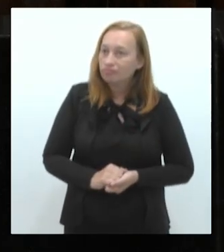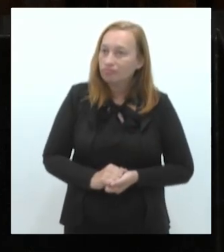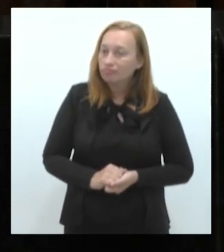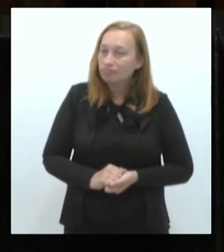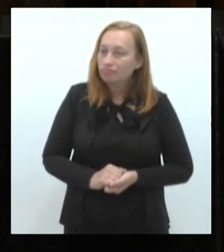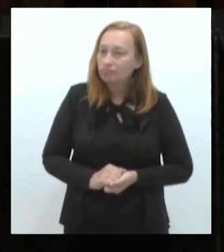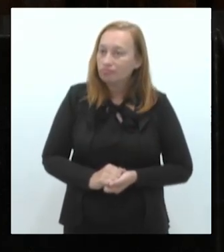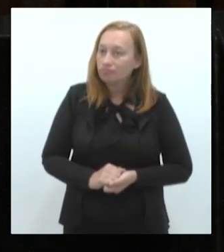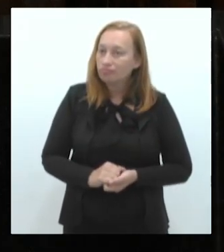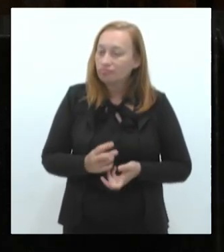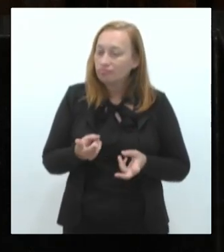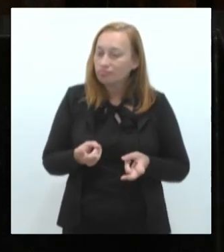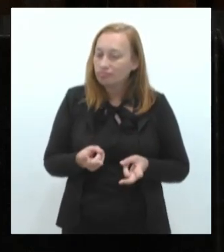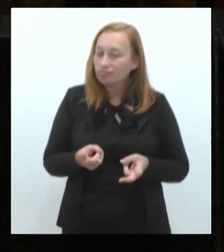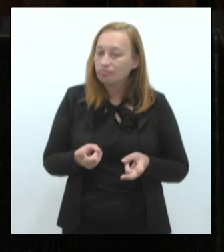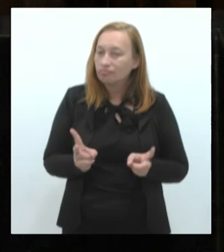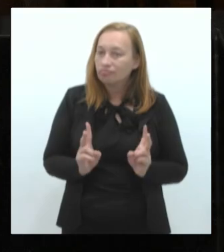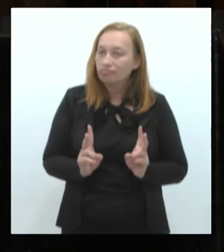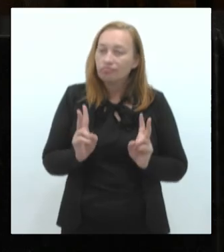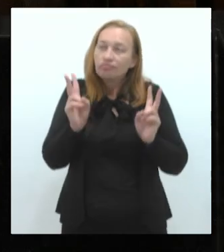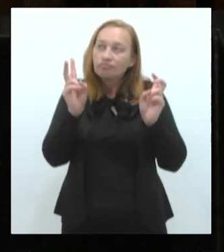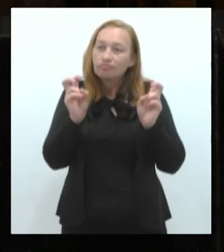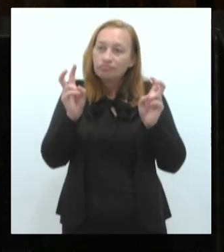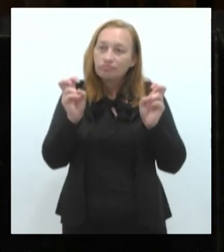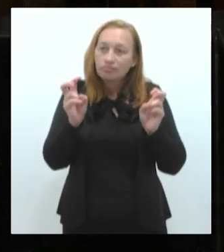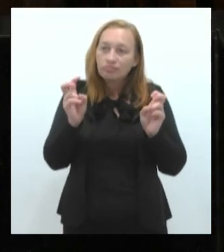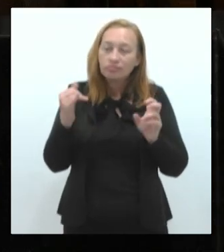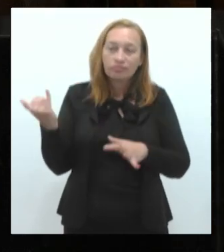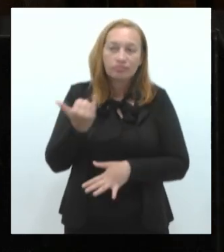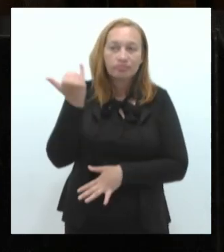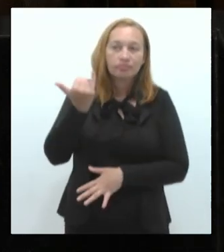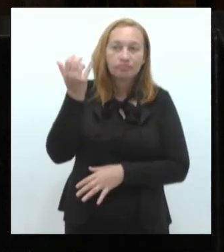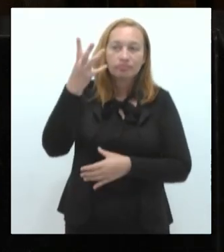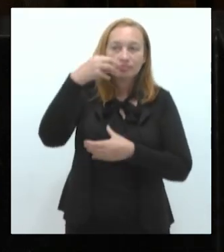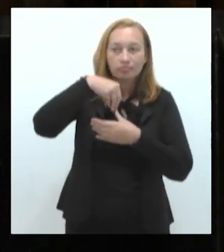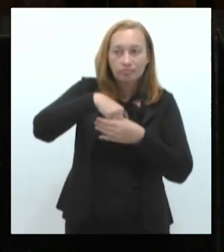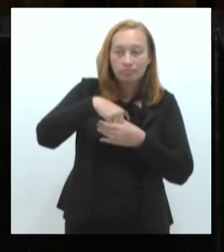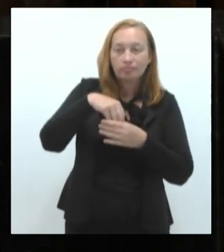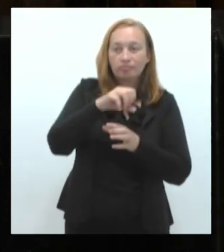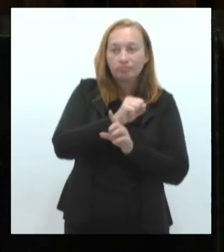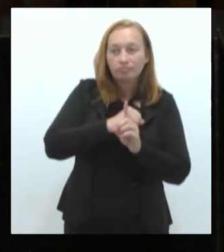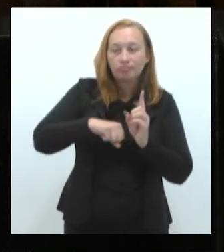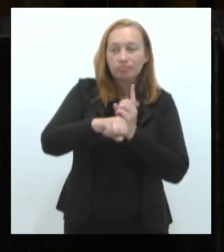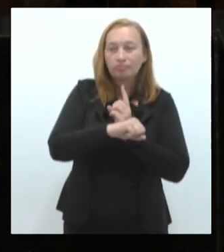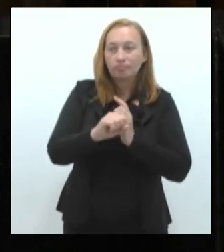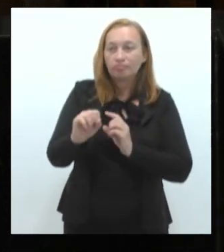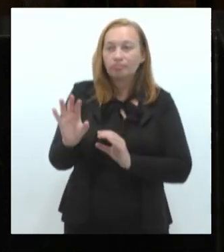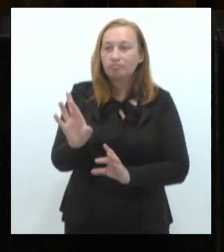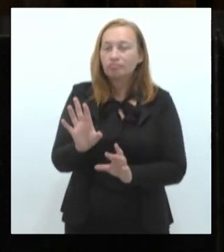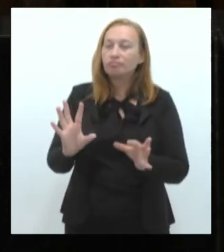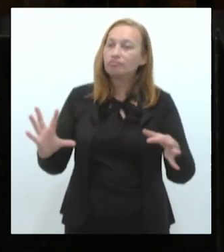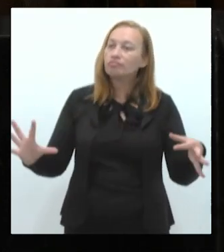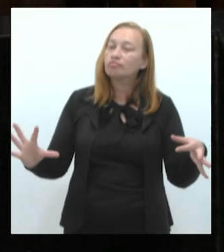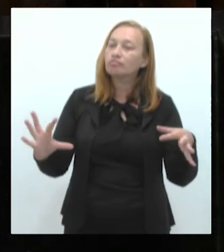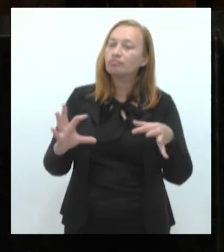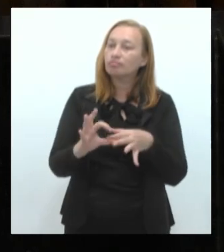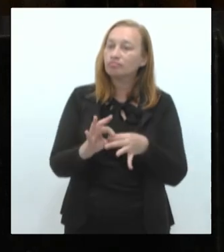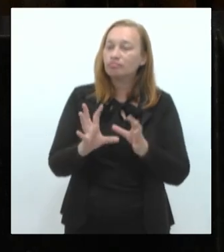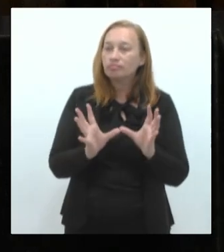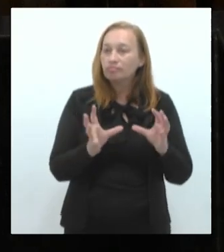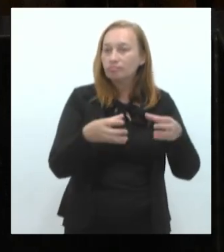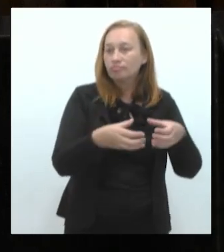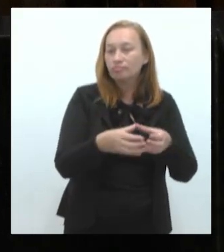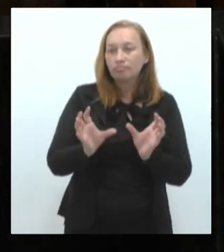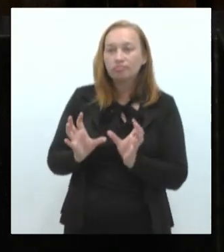nos deparamos com um tema muito importante na sociedade que dialoga com o conjunto